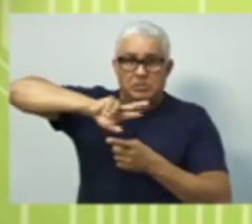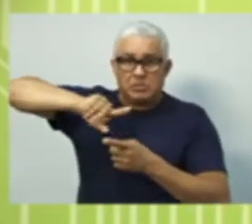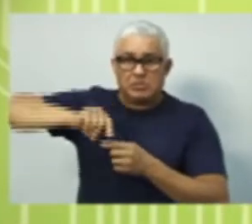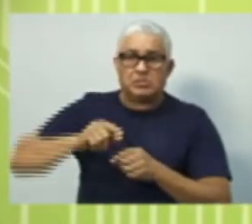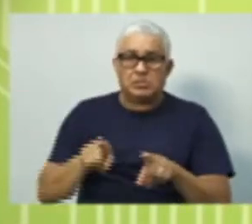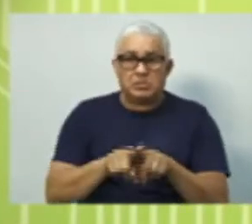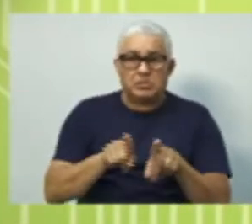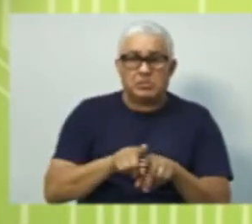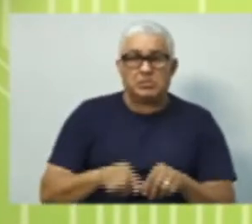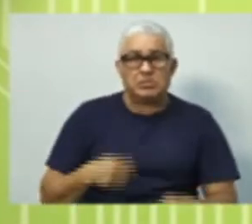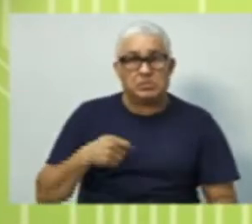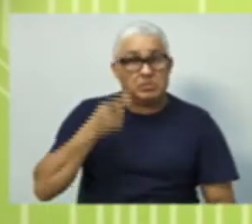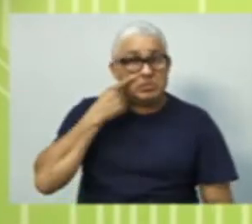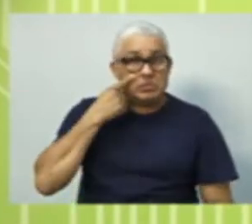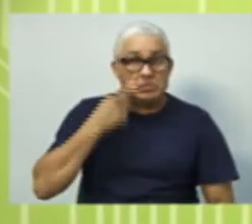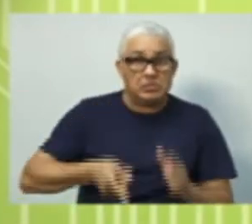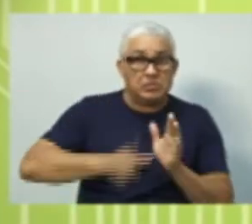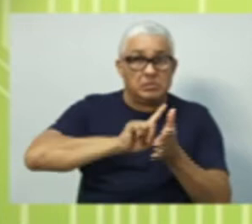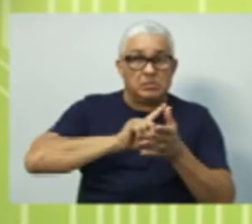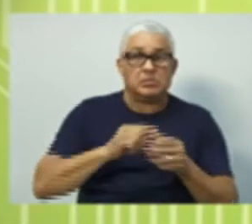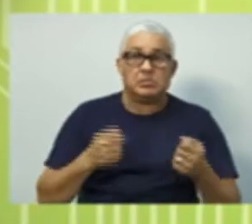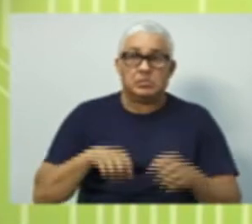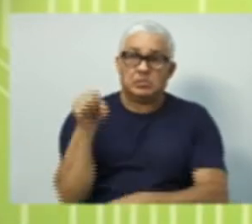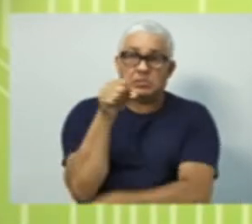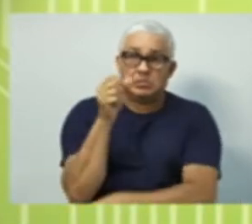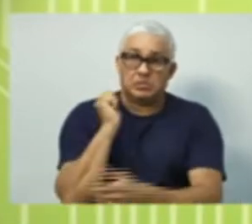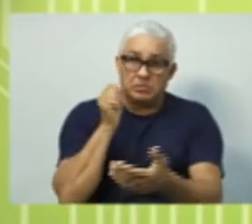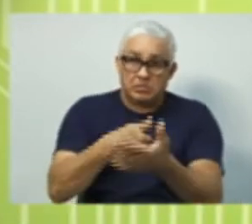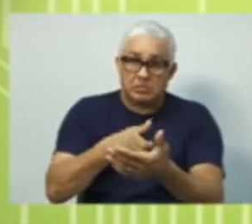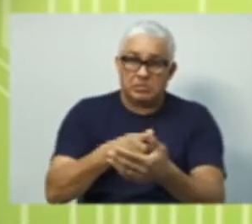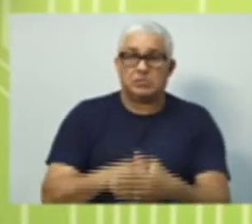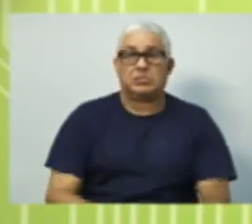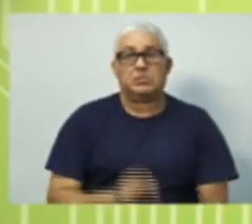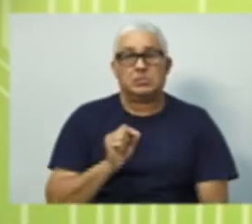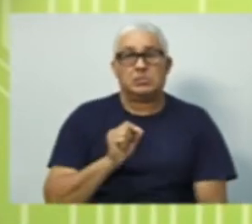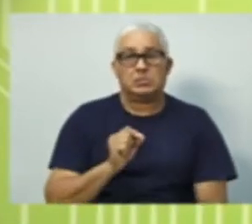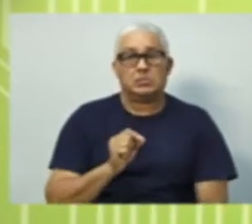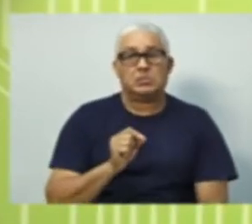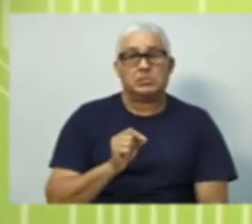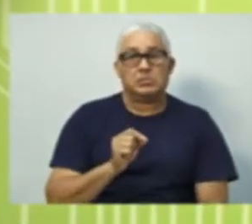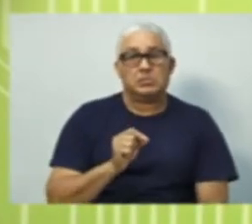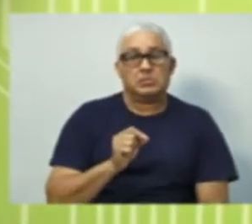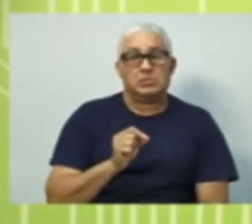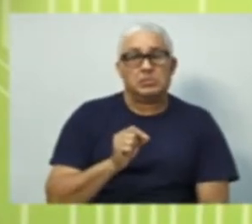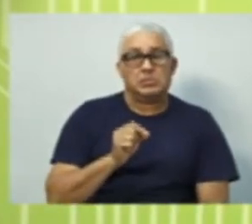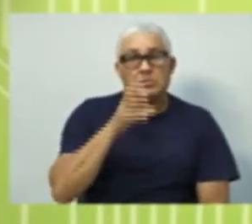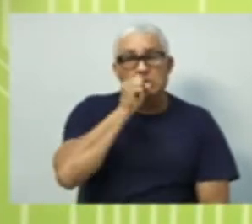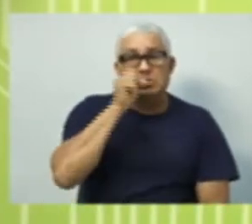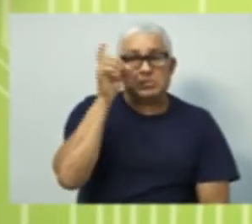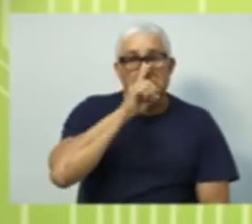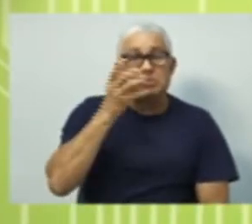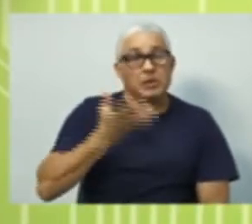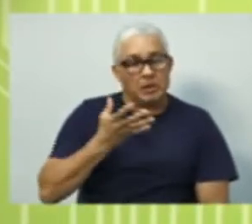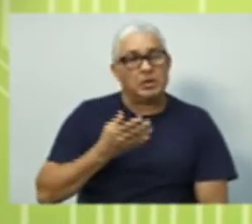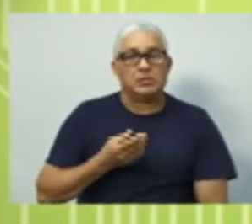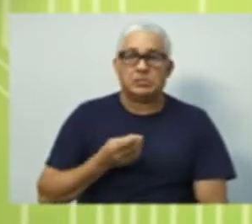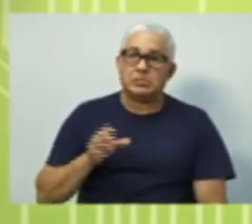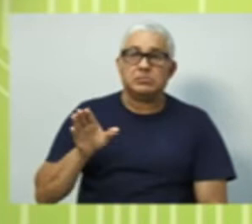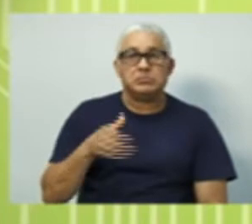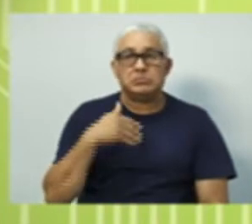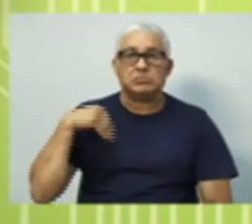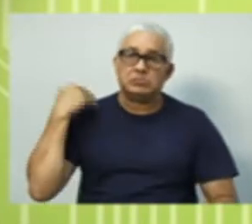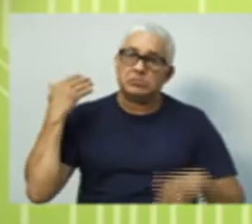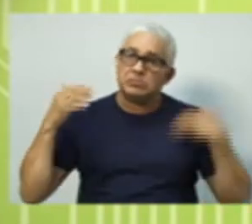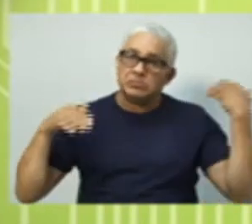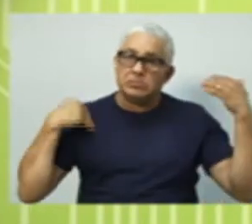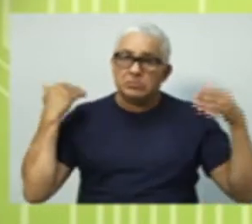a subir de todos os produtos e serviços. Mas o foco e a visão do mercado, o que é? O 13º salário. Então a pessoa já